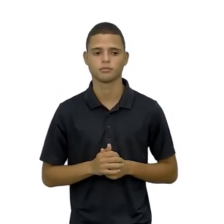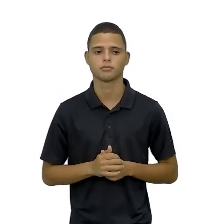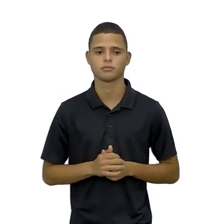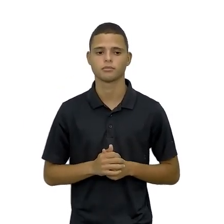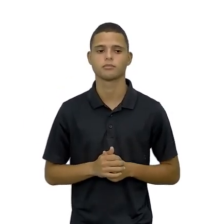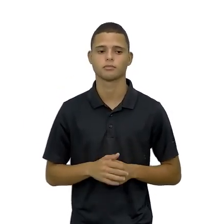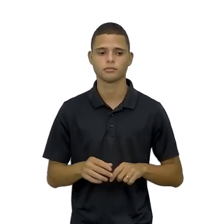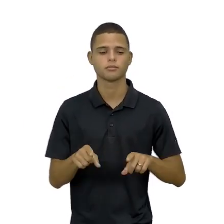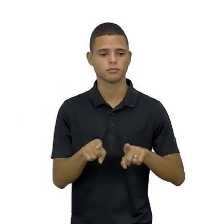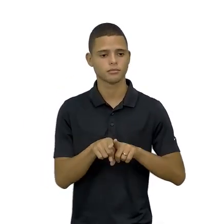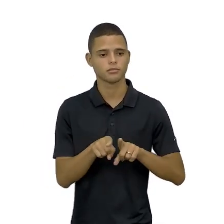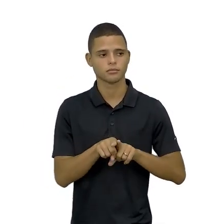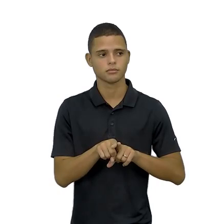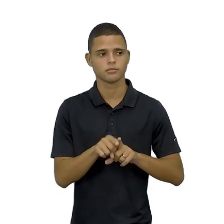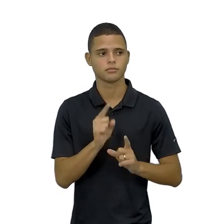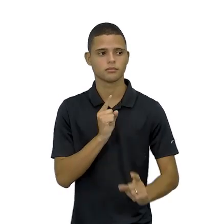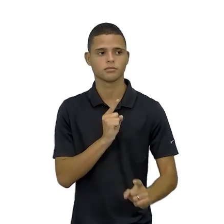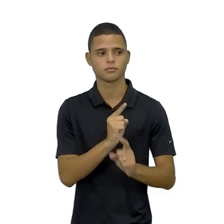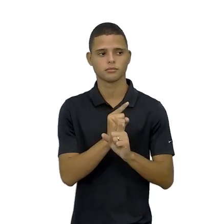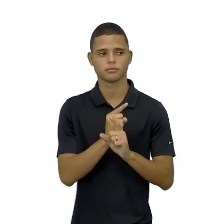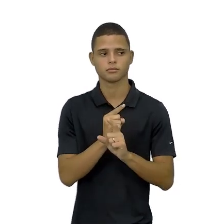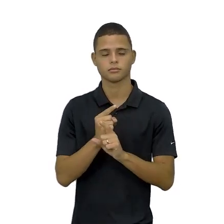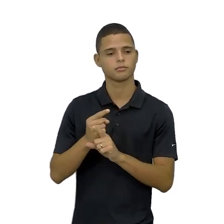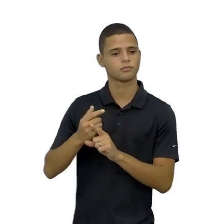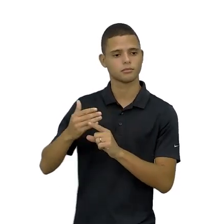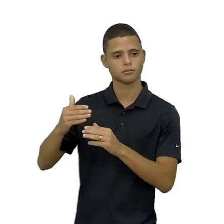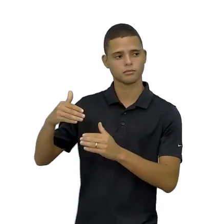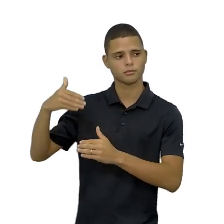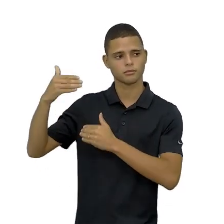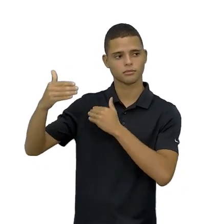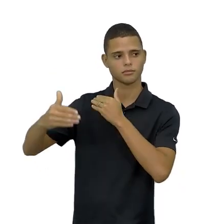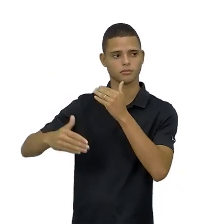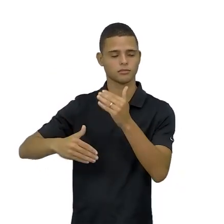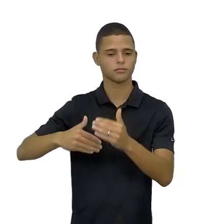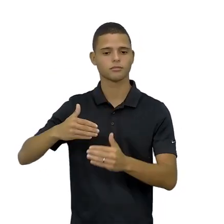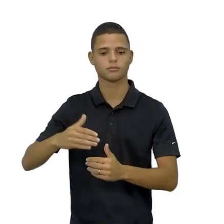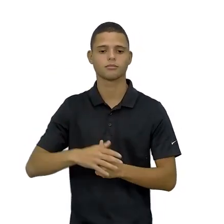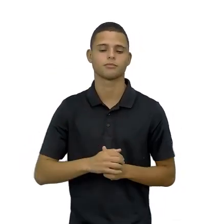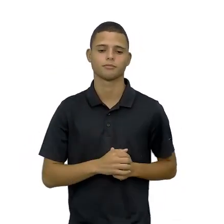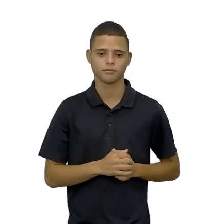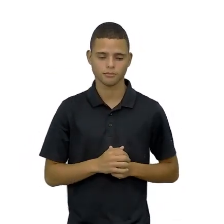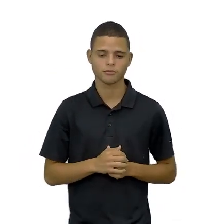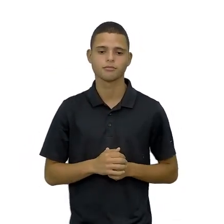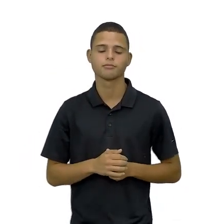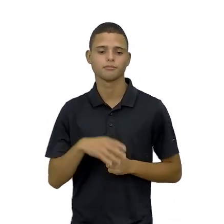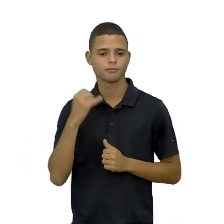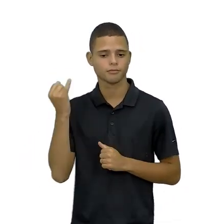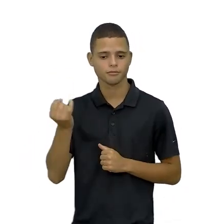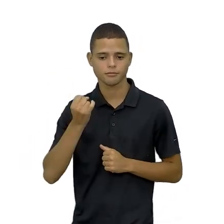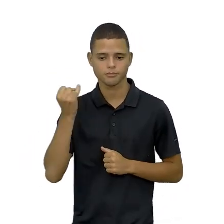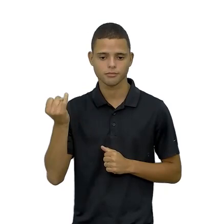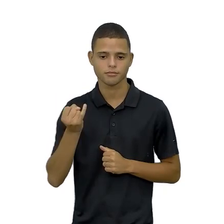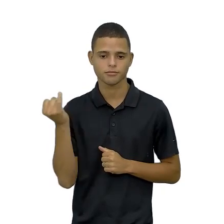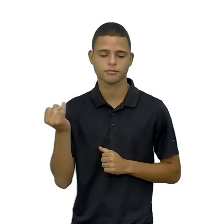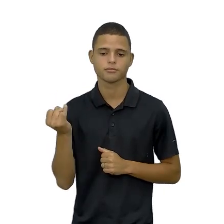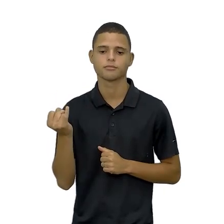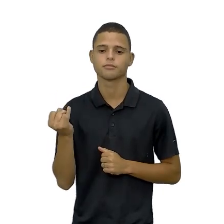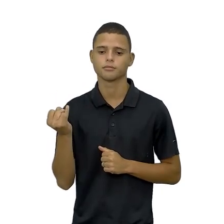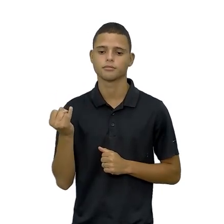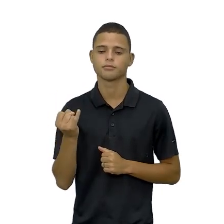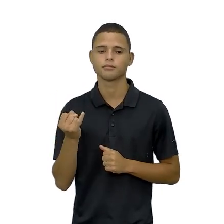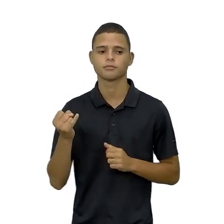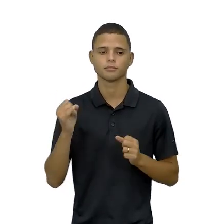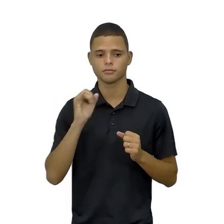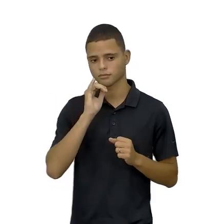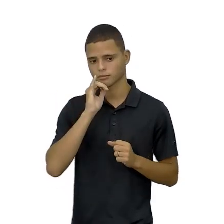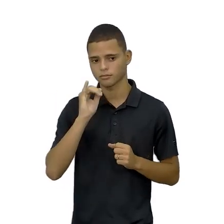já também fez no encontro passado, a gente está recuperando coisas que nós estamos falando e que elas são importantes serem